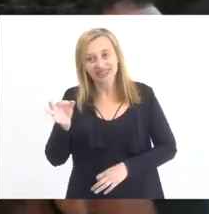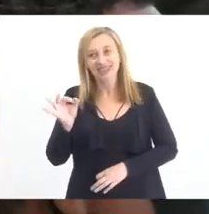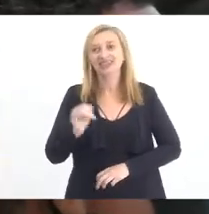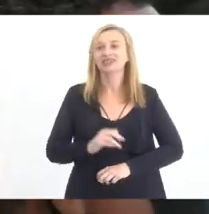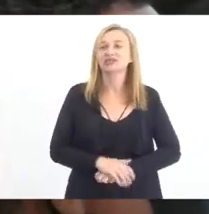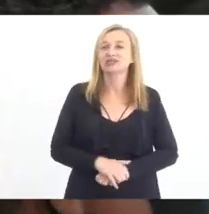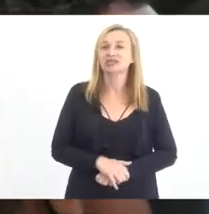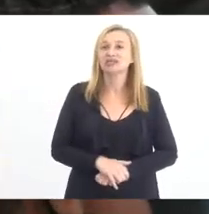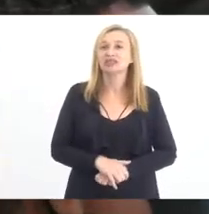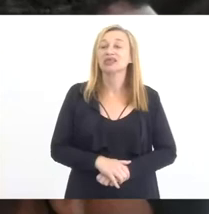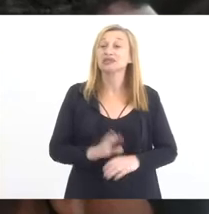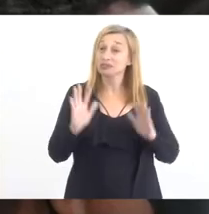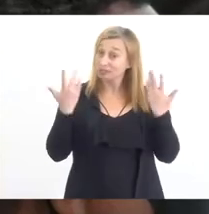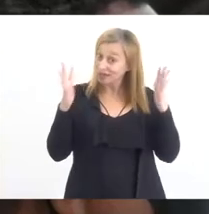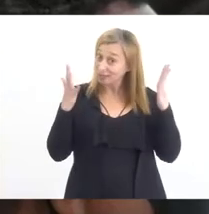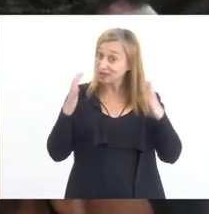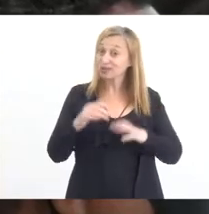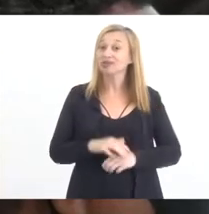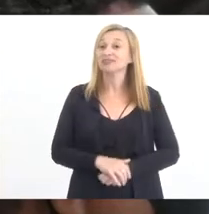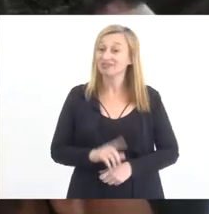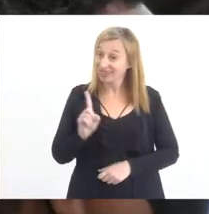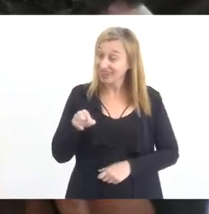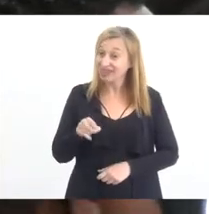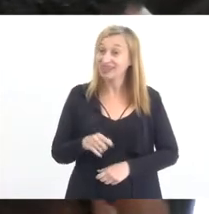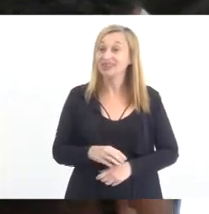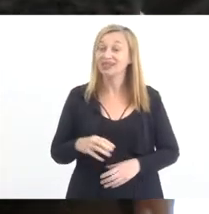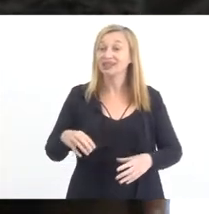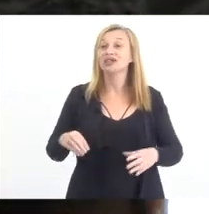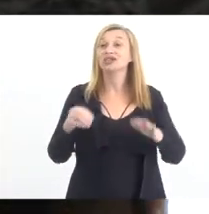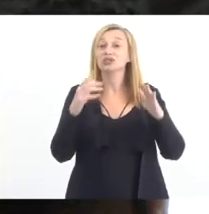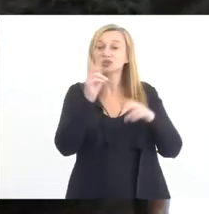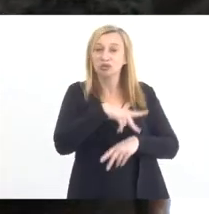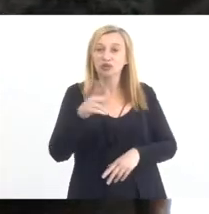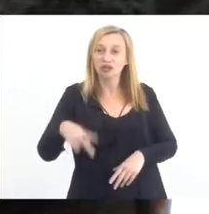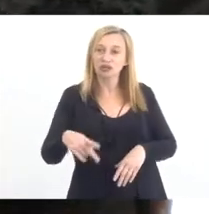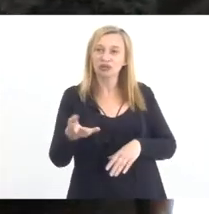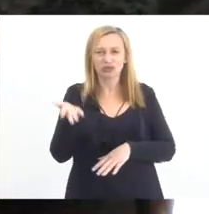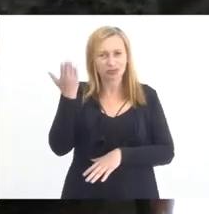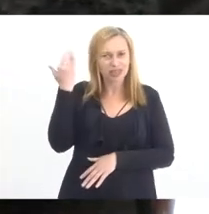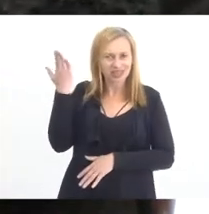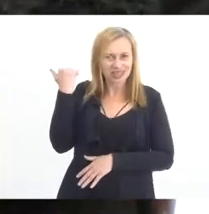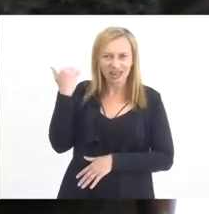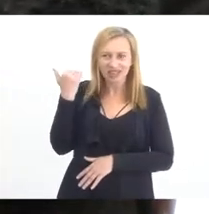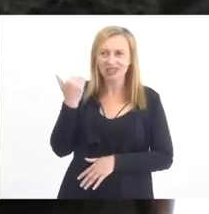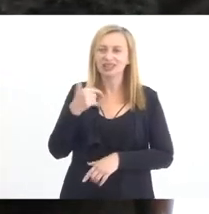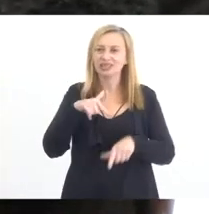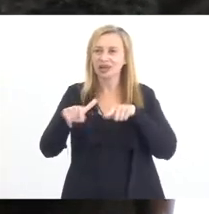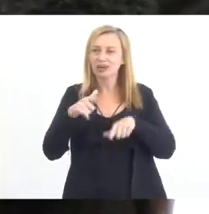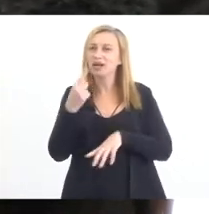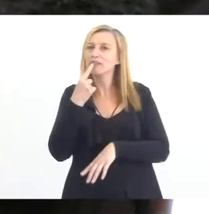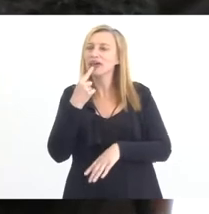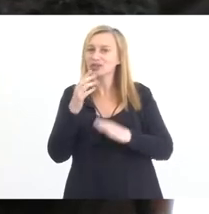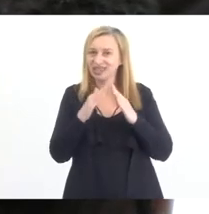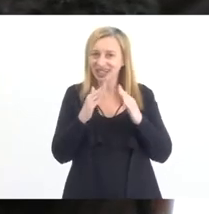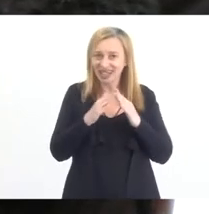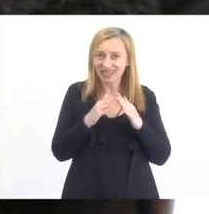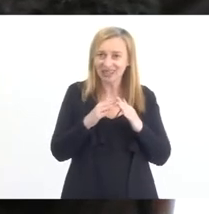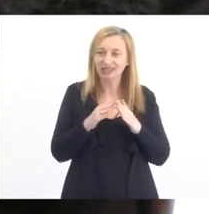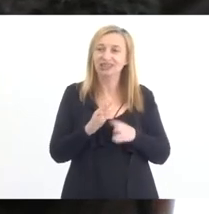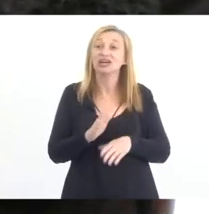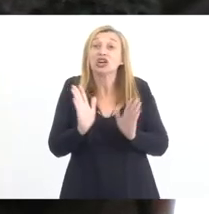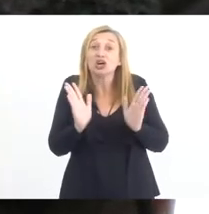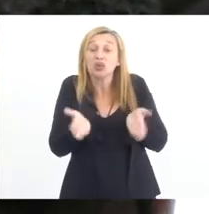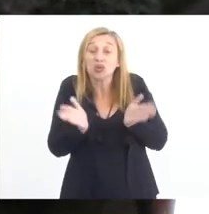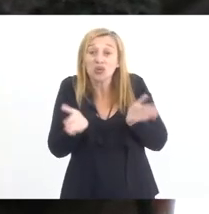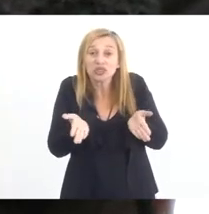Isso aí. Então, se comemorou, né? Inclusive os professores na época queriam trabalhar perto de casa. E